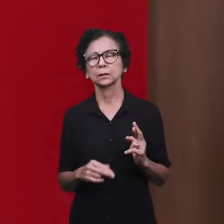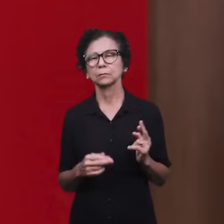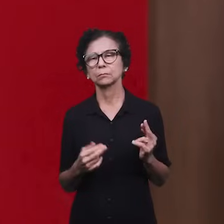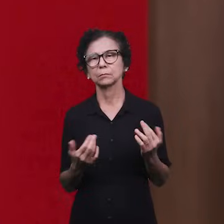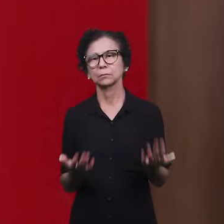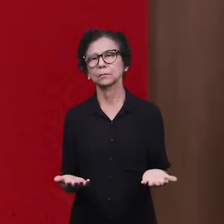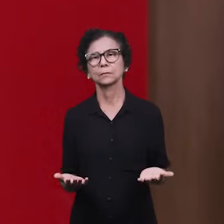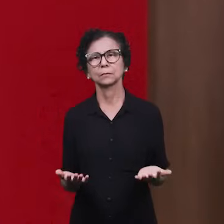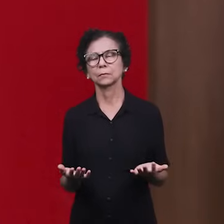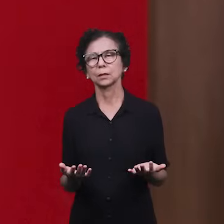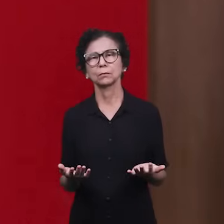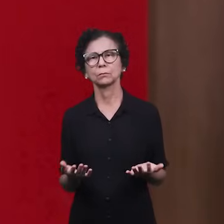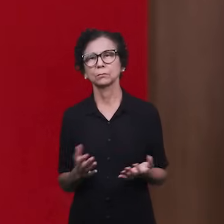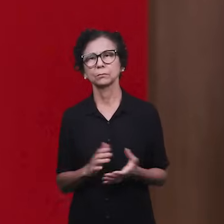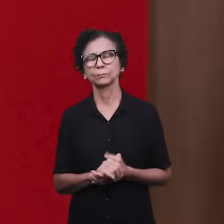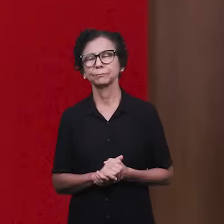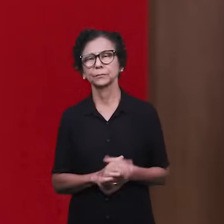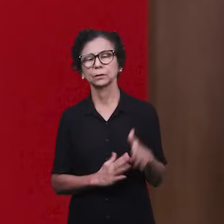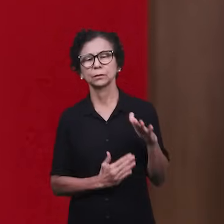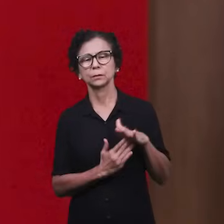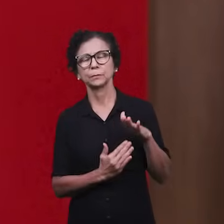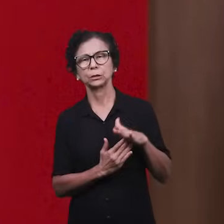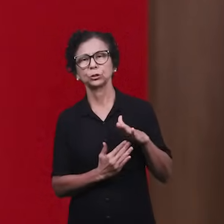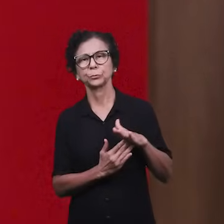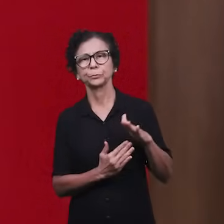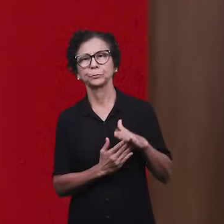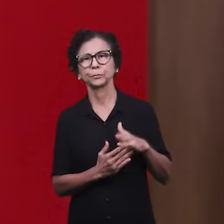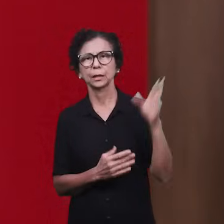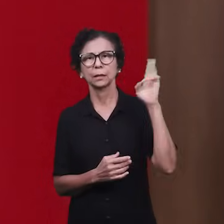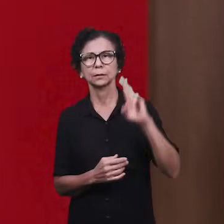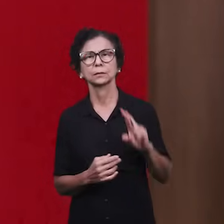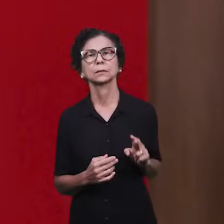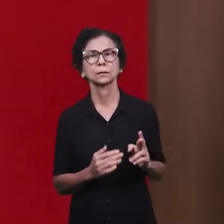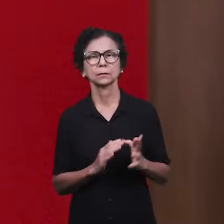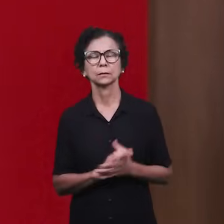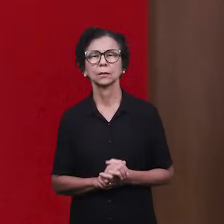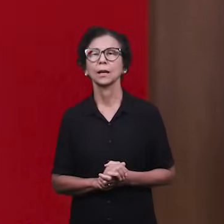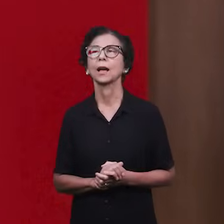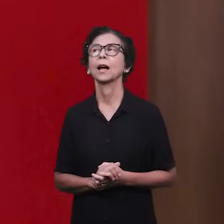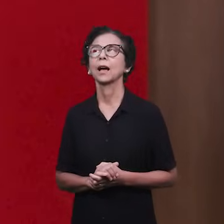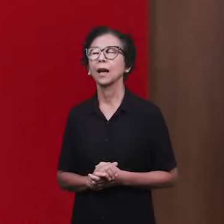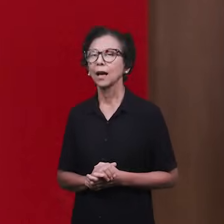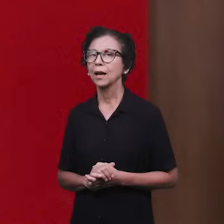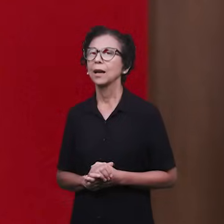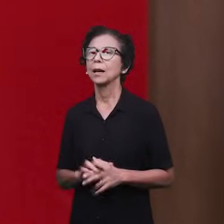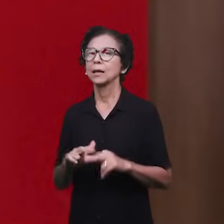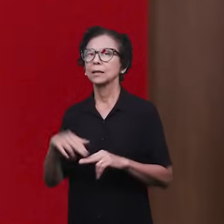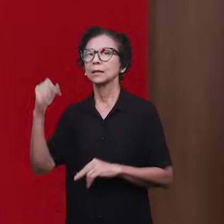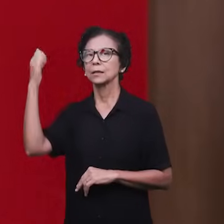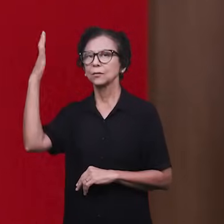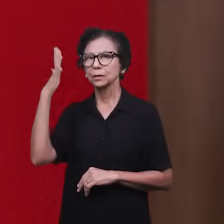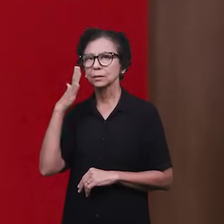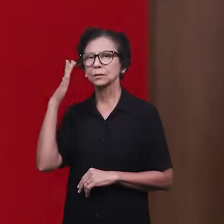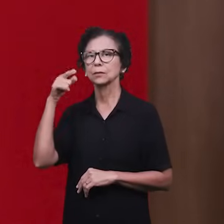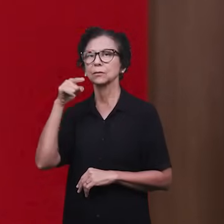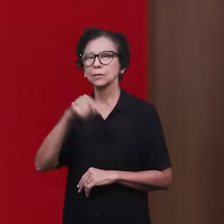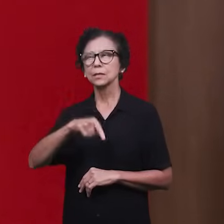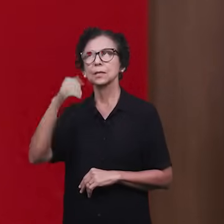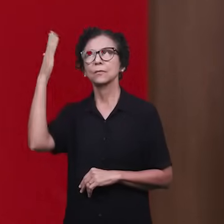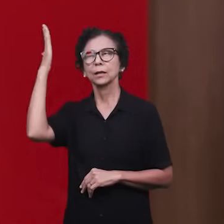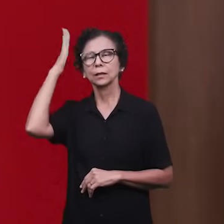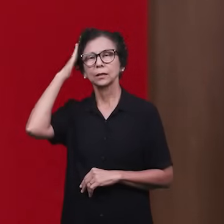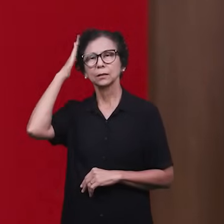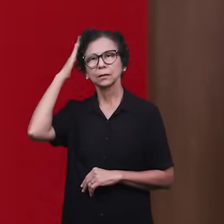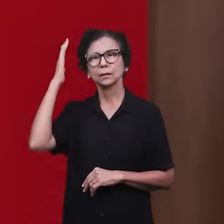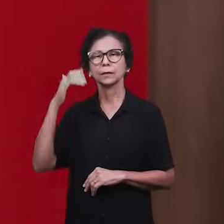filósofos alcançaram, né? Eles estavam limitados. Você vai alcançar somente pela revelação aquilo que Deus tem